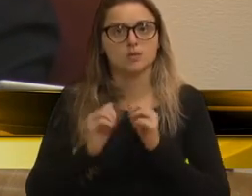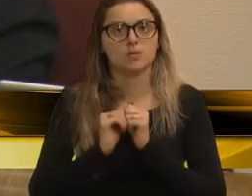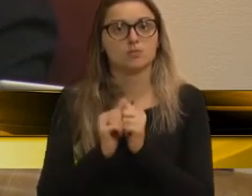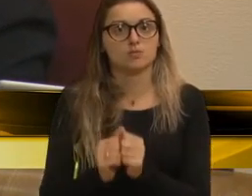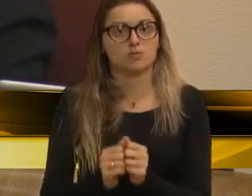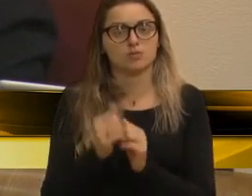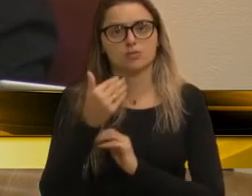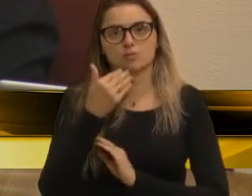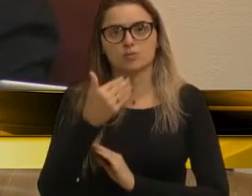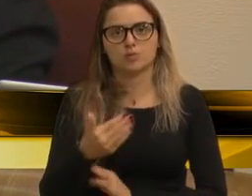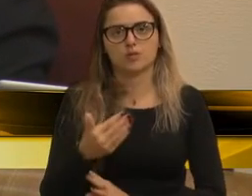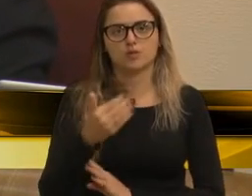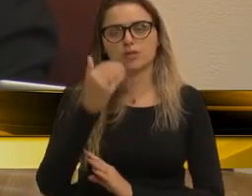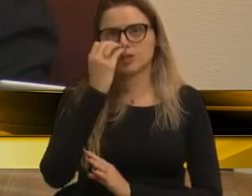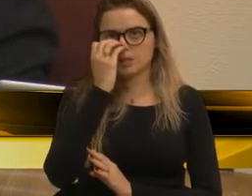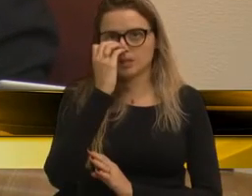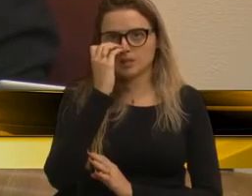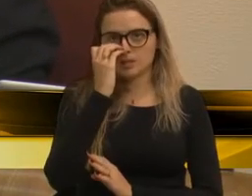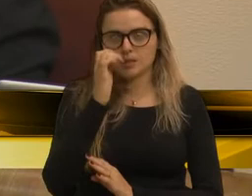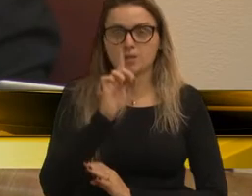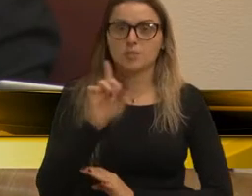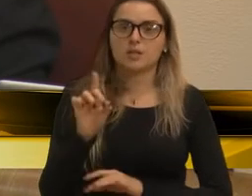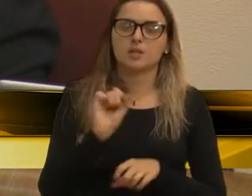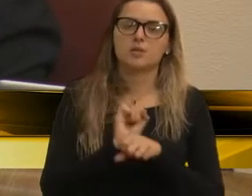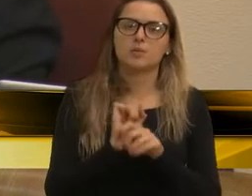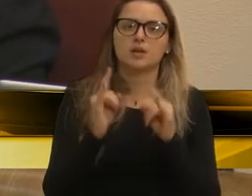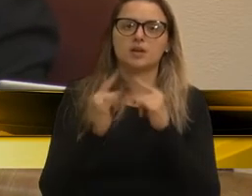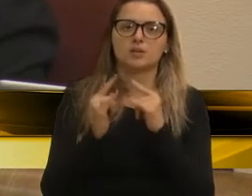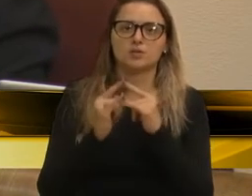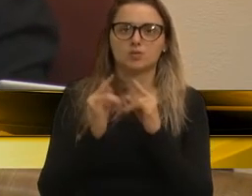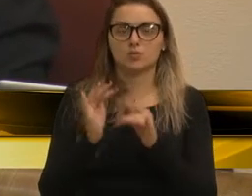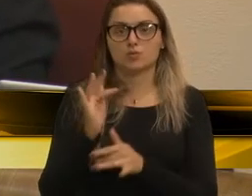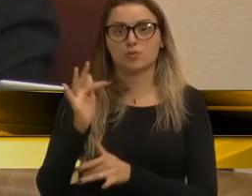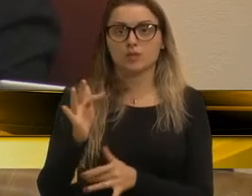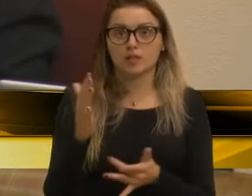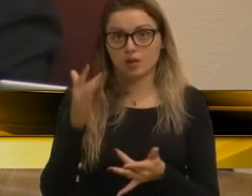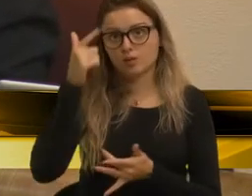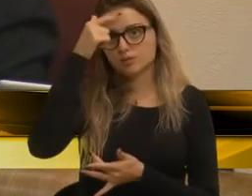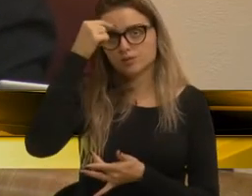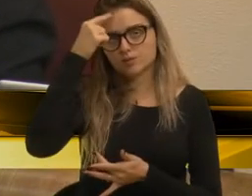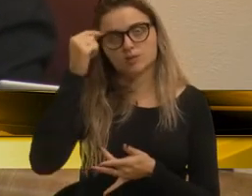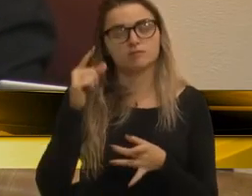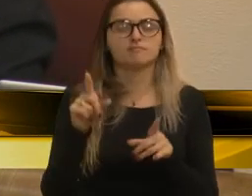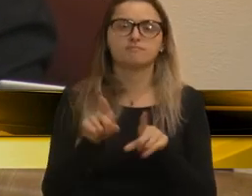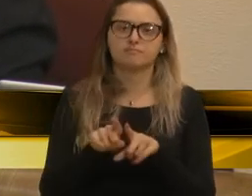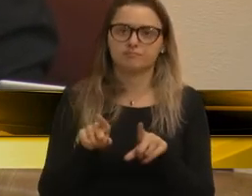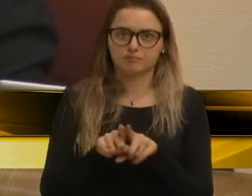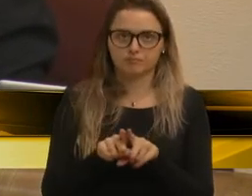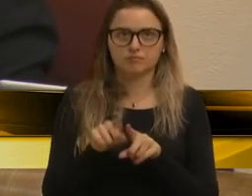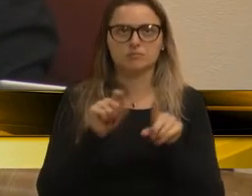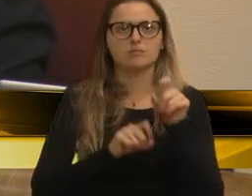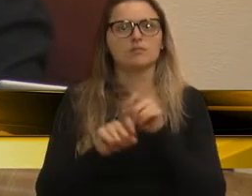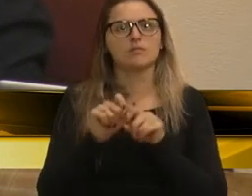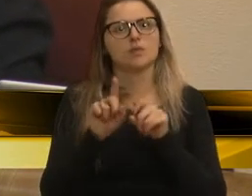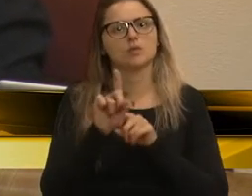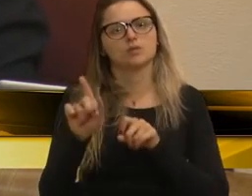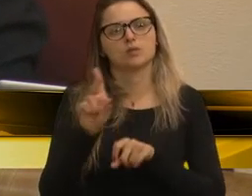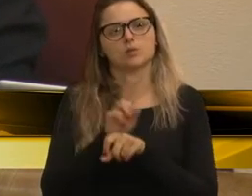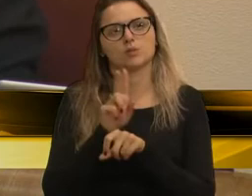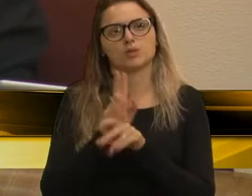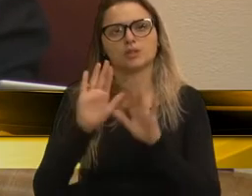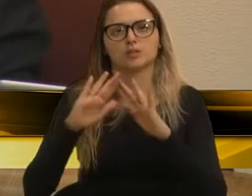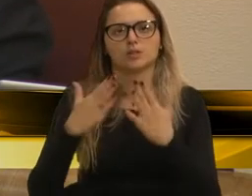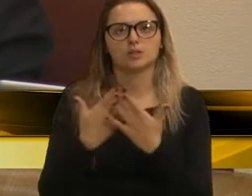pedindo o não corte de verbas para os institutos federais, para as universidades federais, e também essa questão do desleixo em relação às